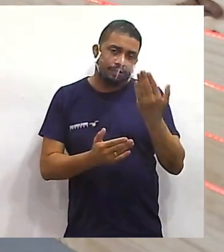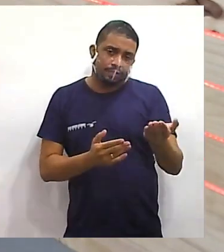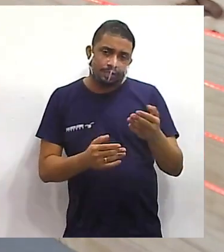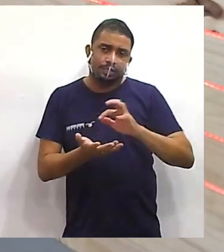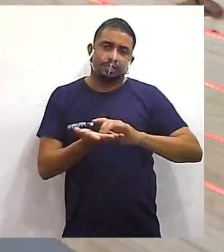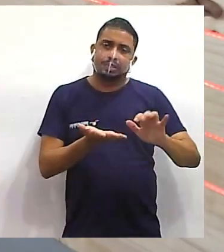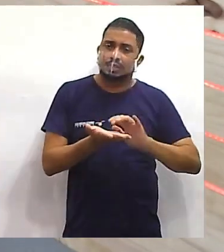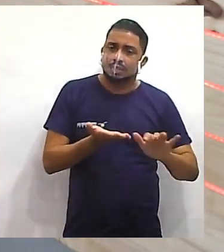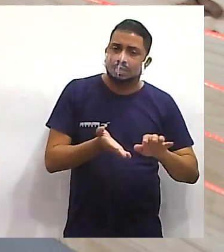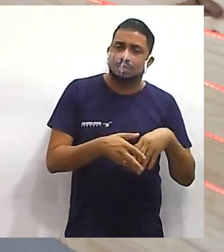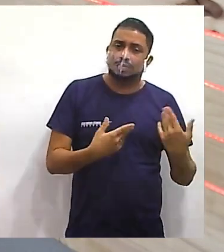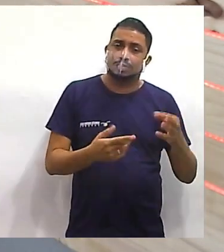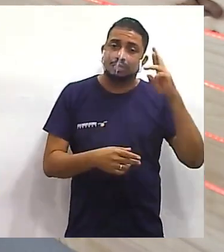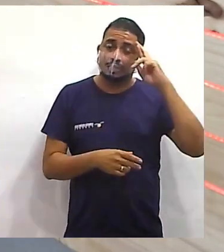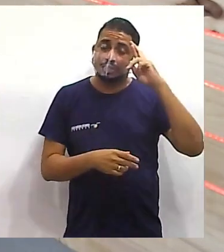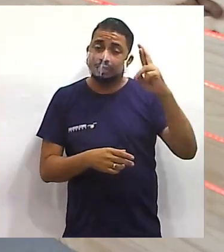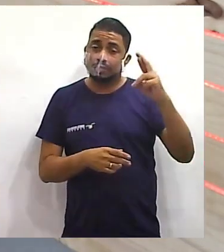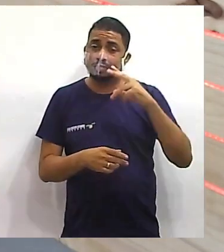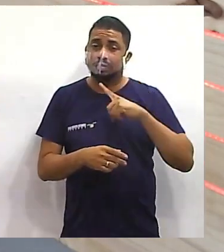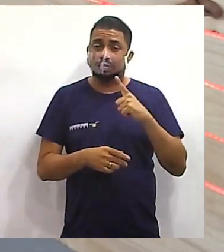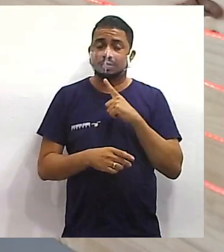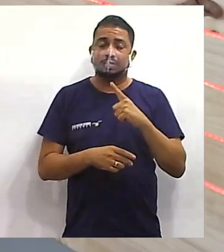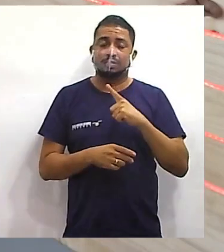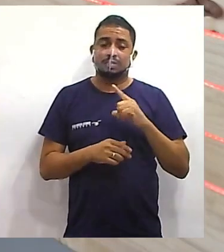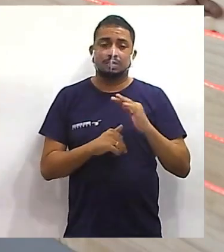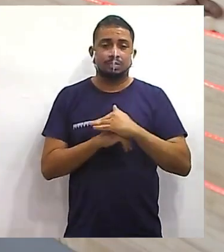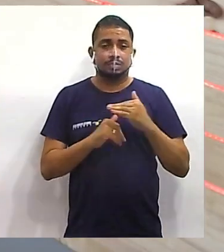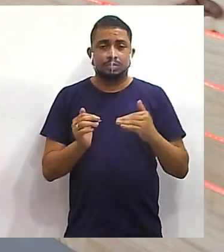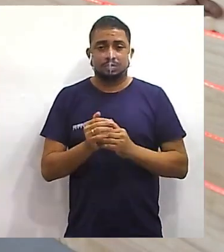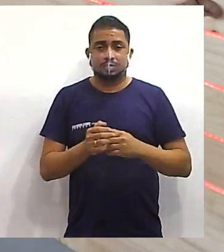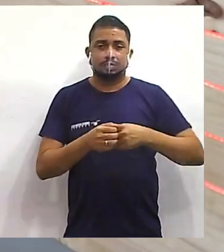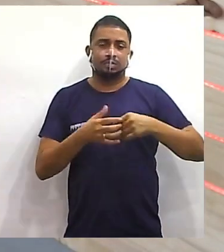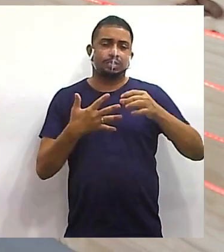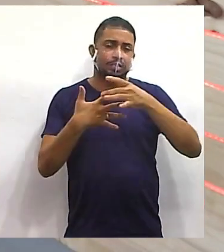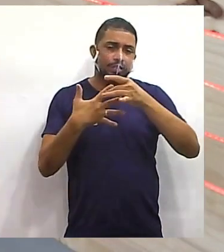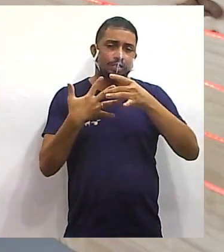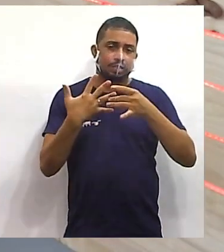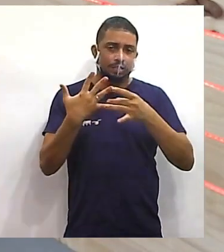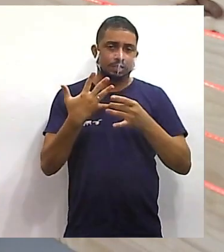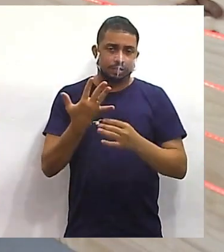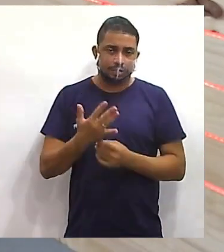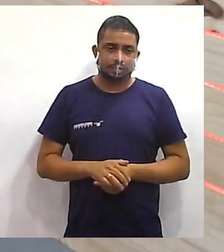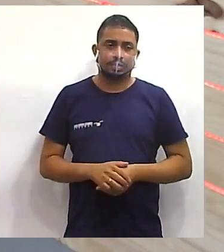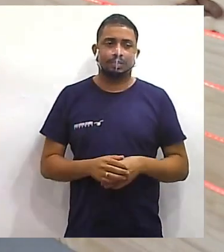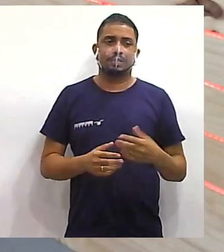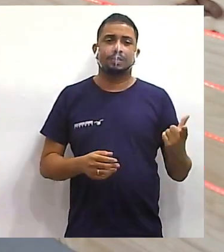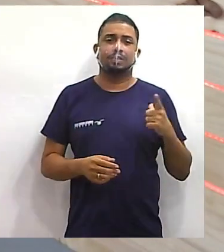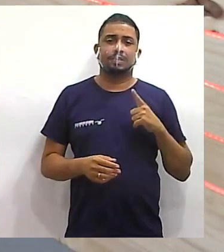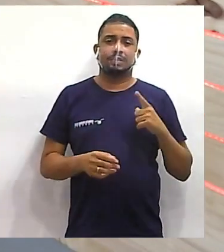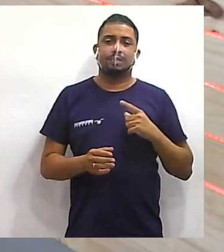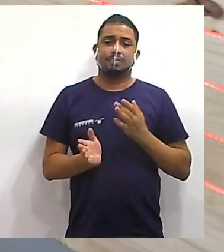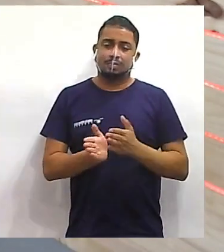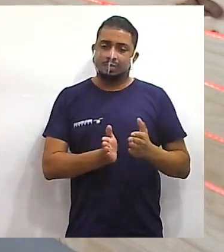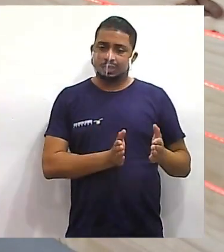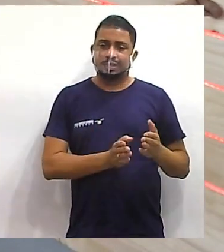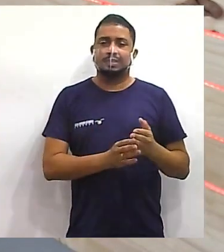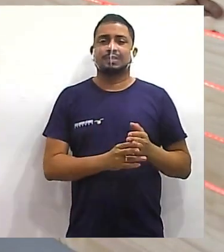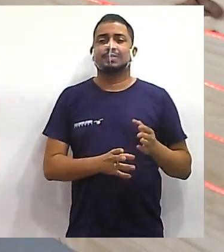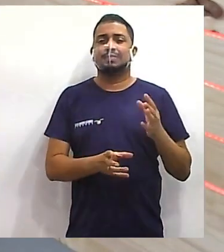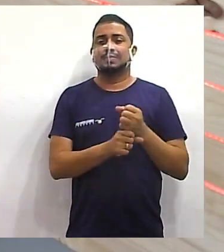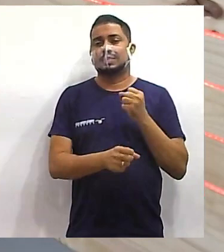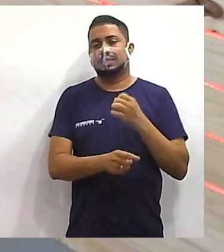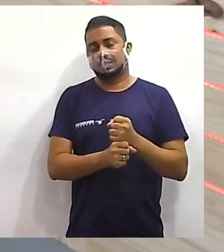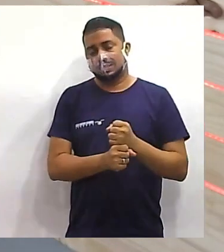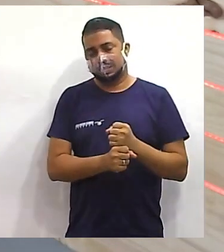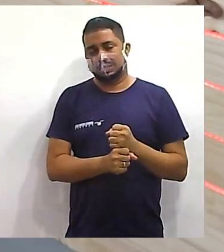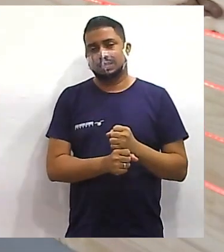frente da direção, e ele traz todo esse detalhamento também da parte financeira da instituição, do